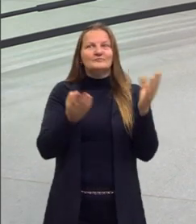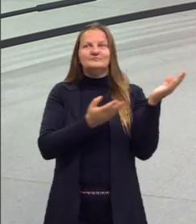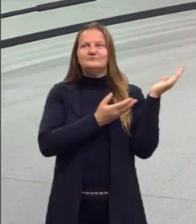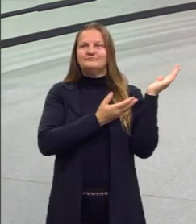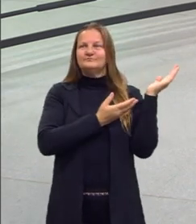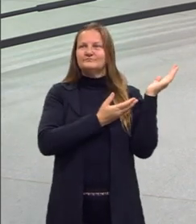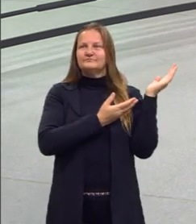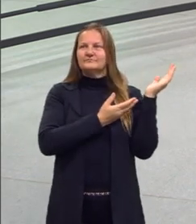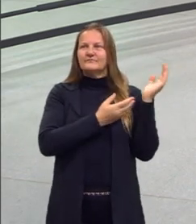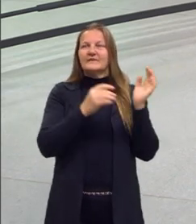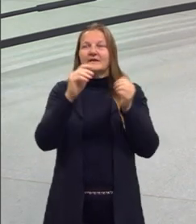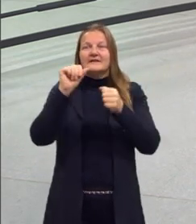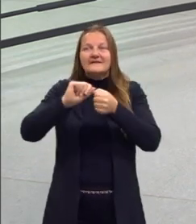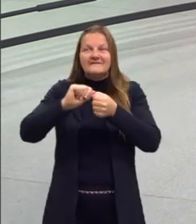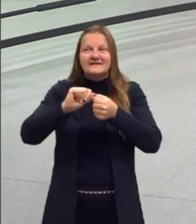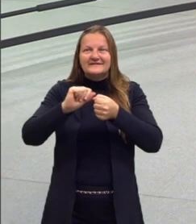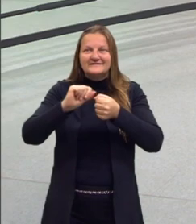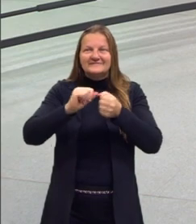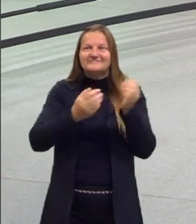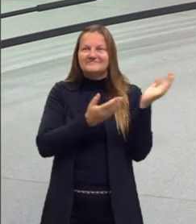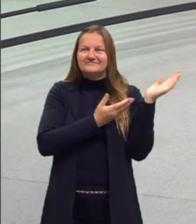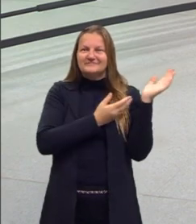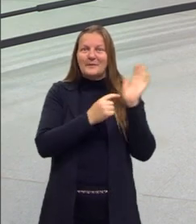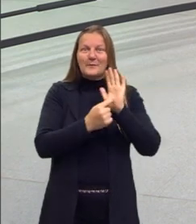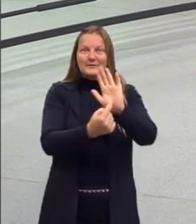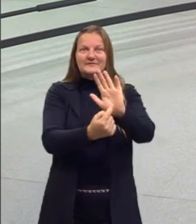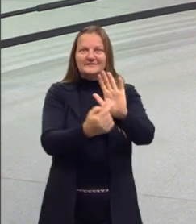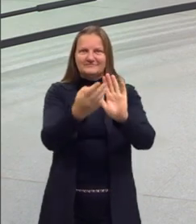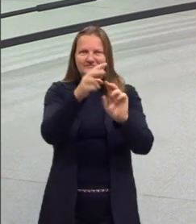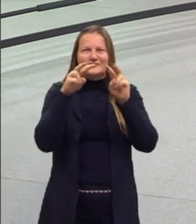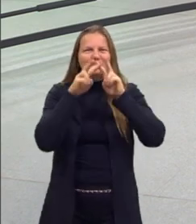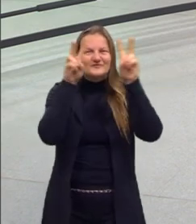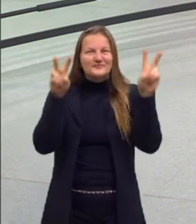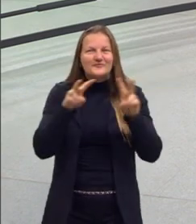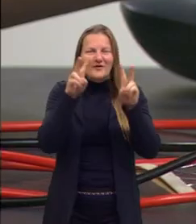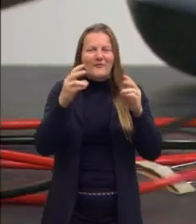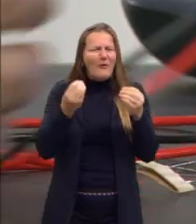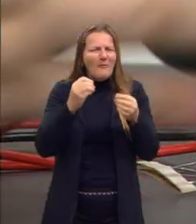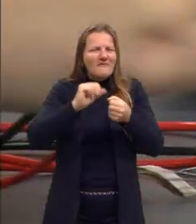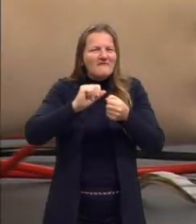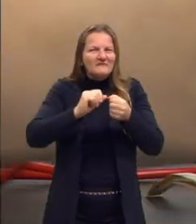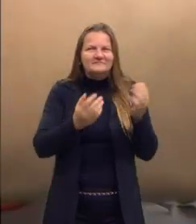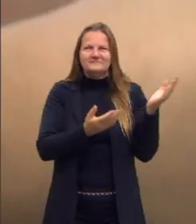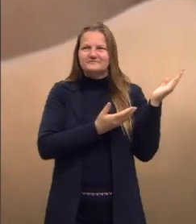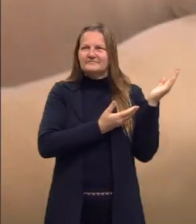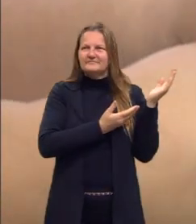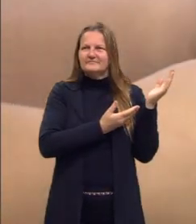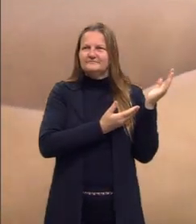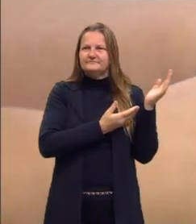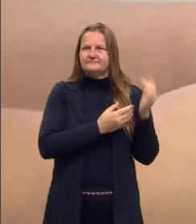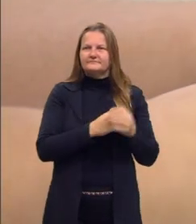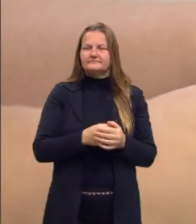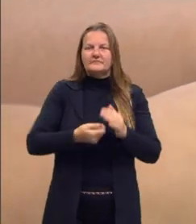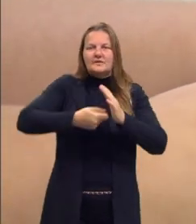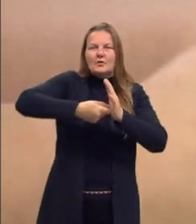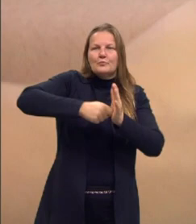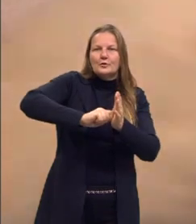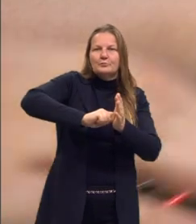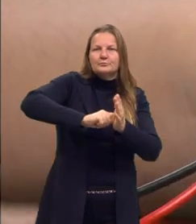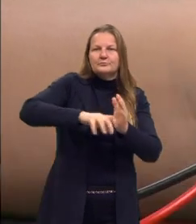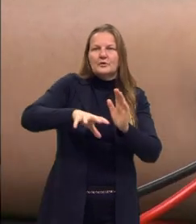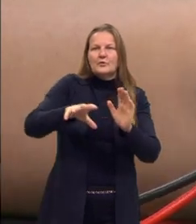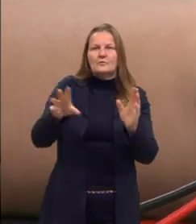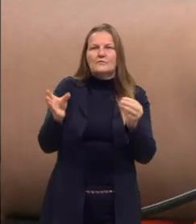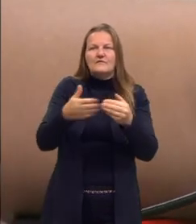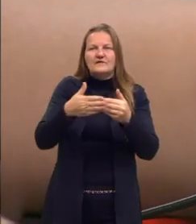o multímetro né Mais ou menos para vocês visualizarem né O que que seria tá então aqui ele está desligado né